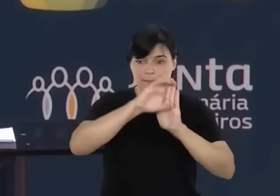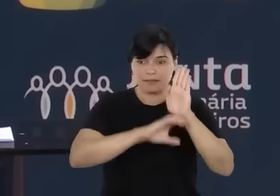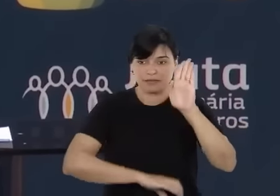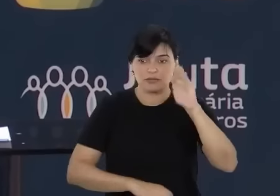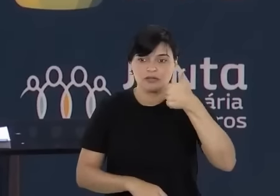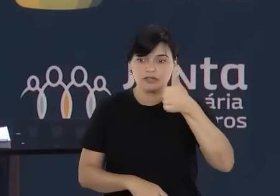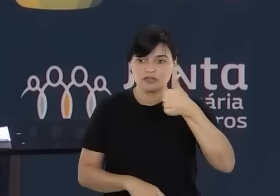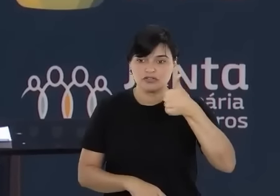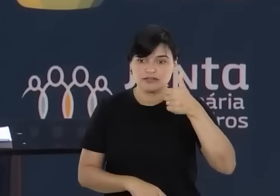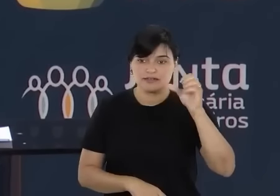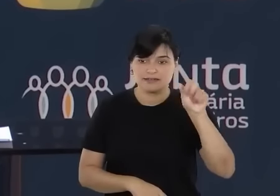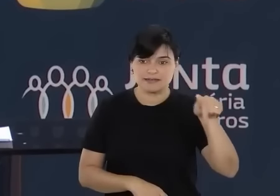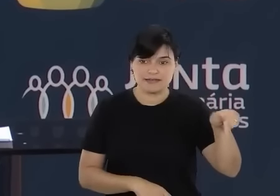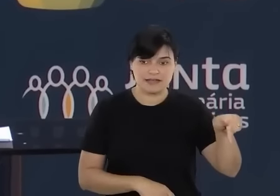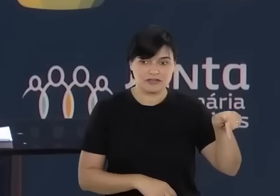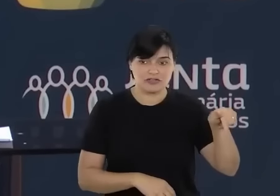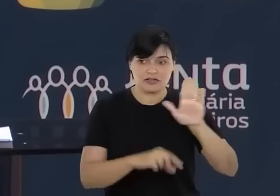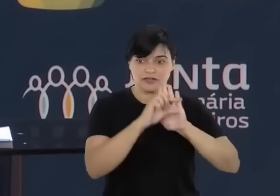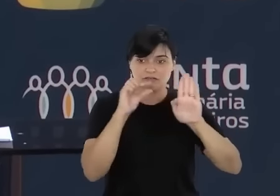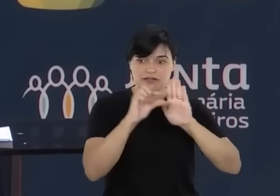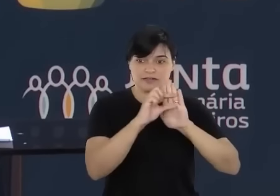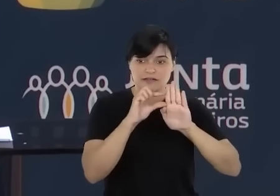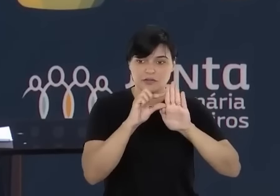17 16 a